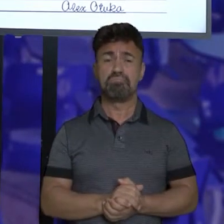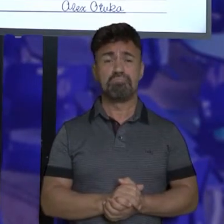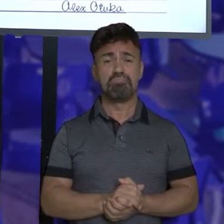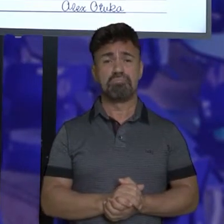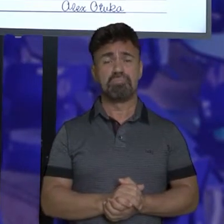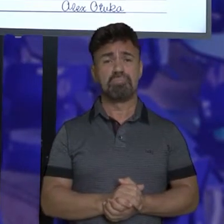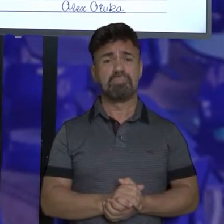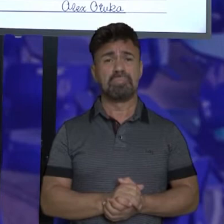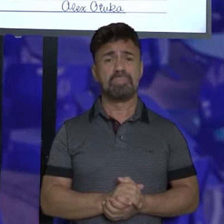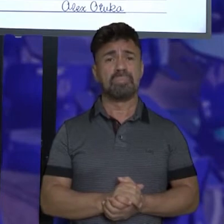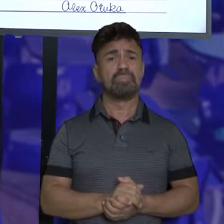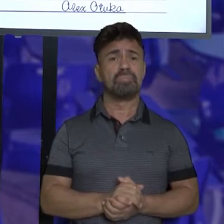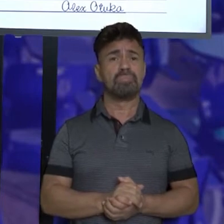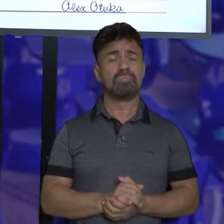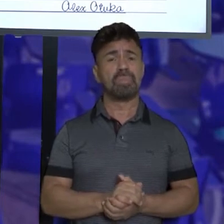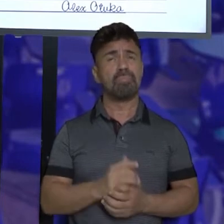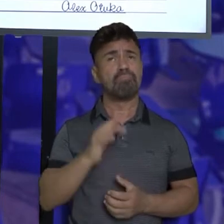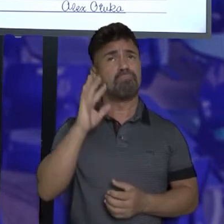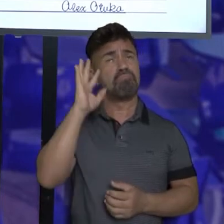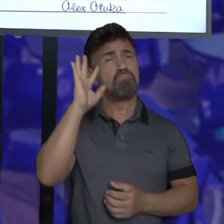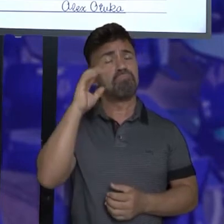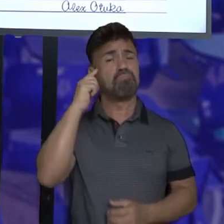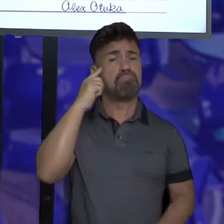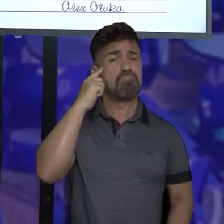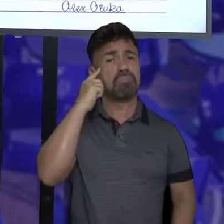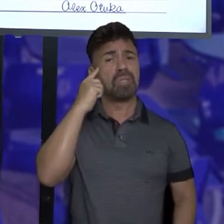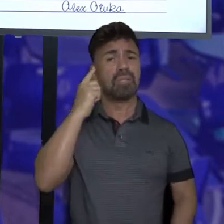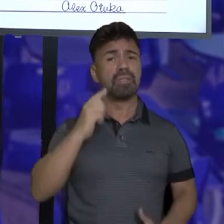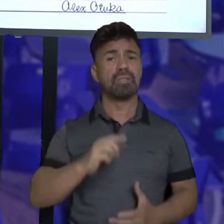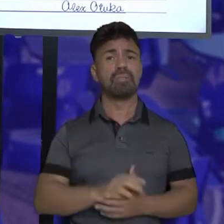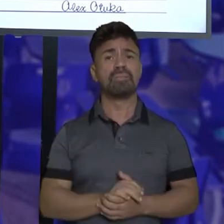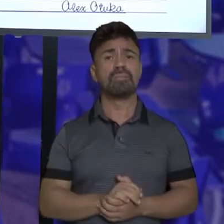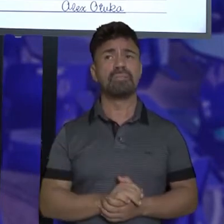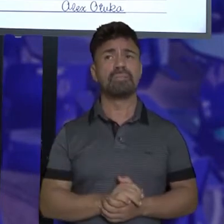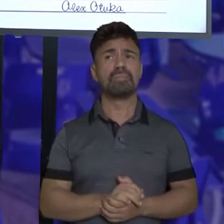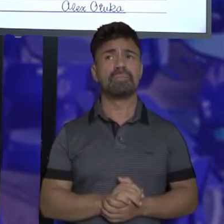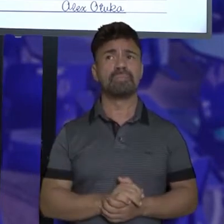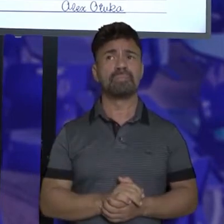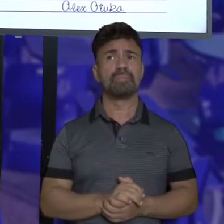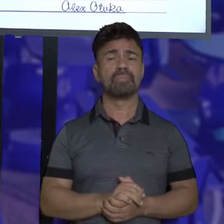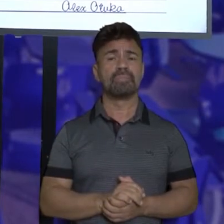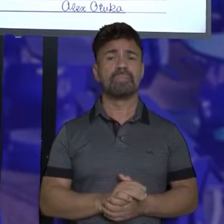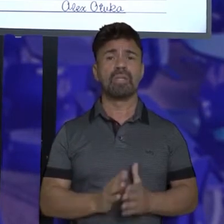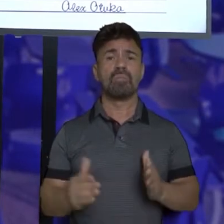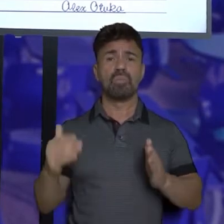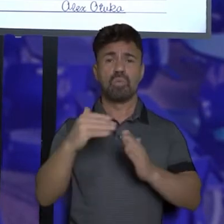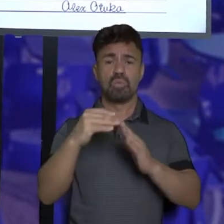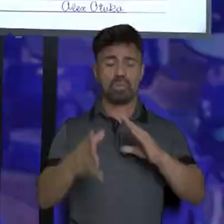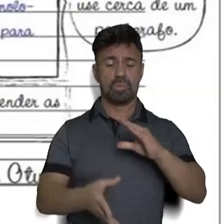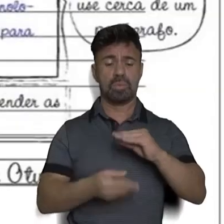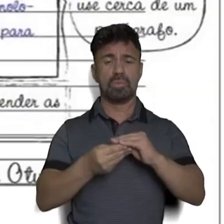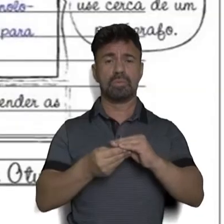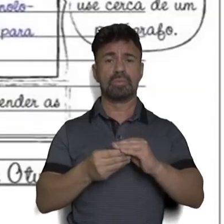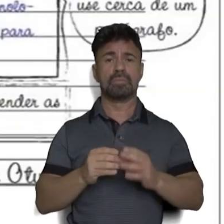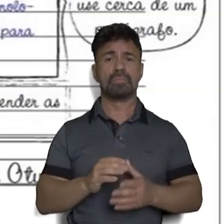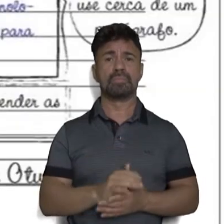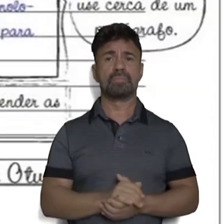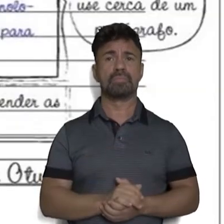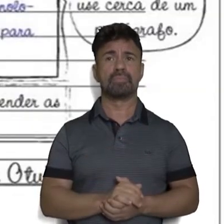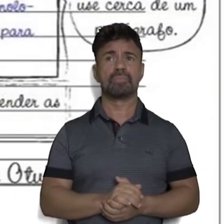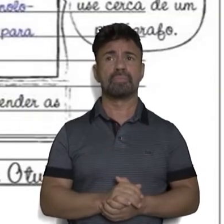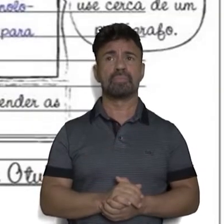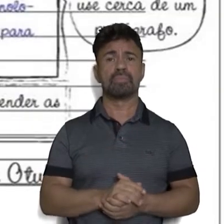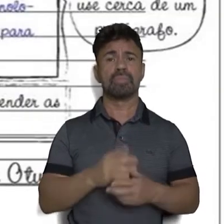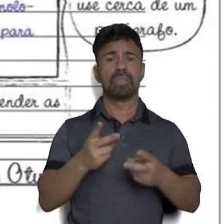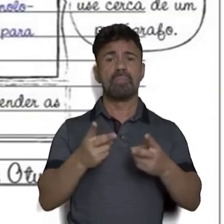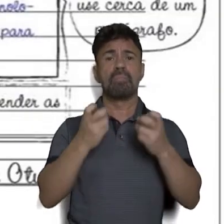for bem direcionado, orientado. E por último, na conclusão, você